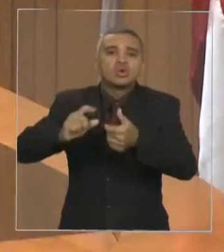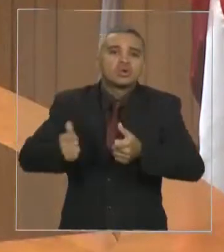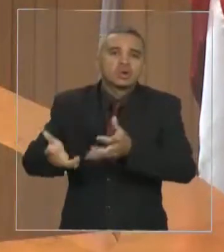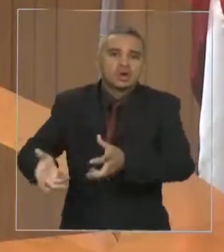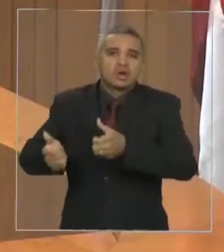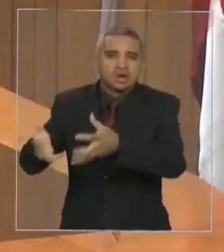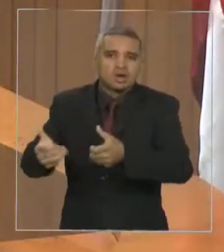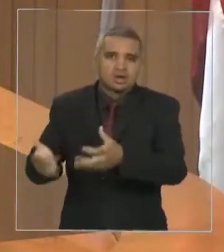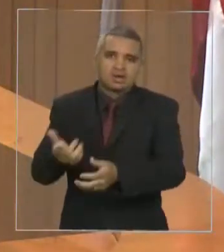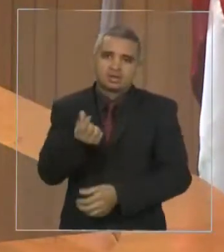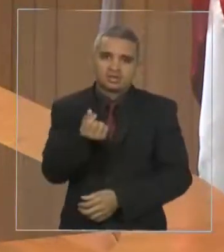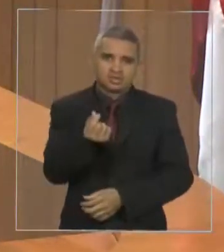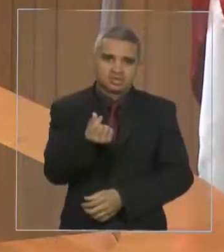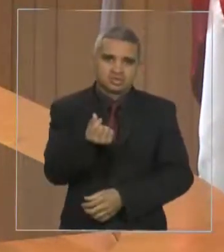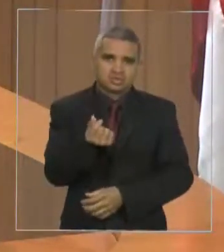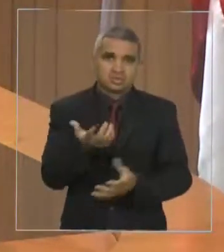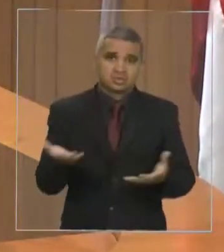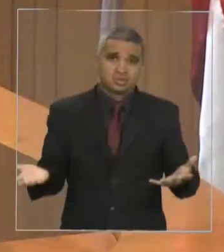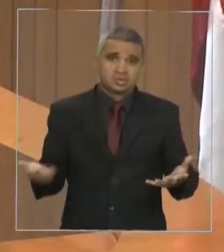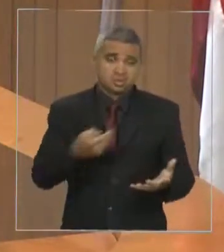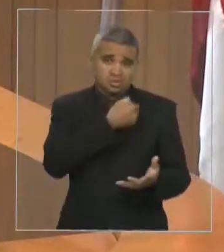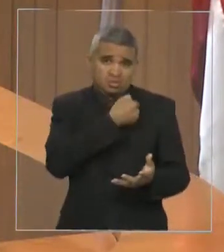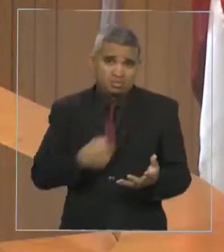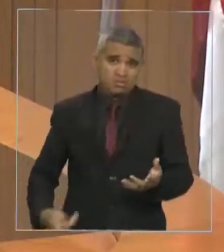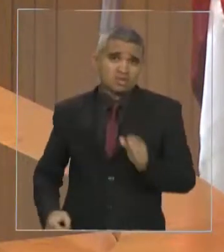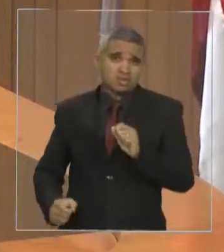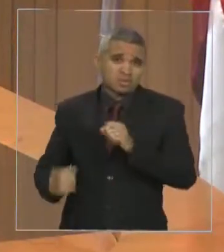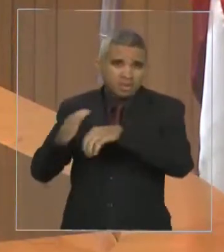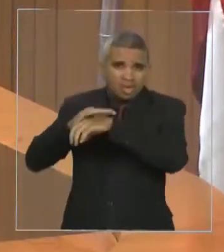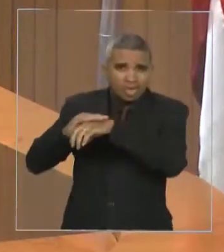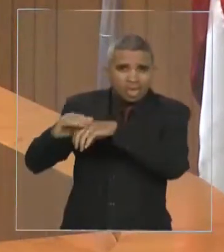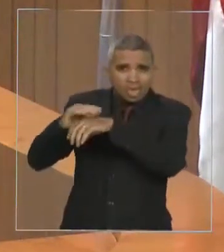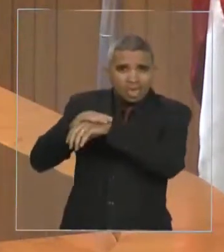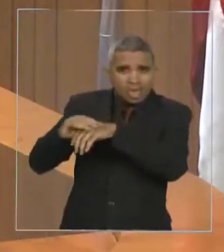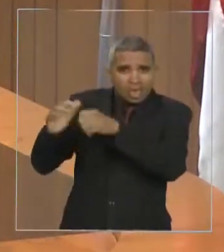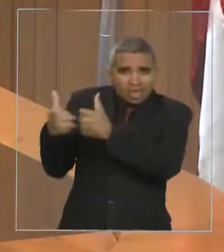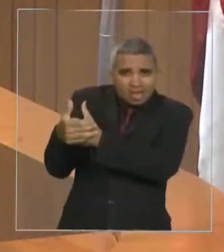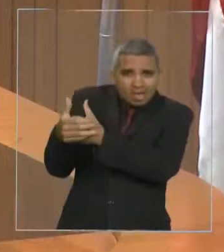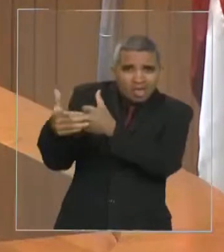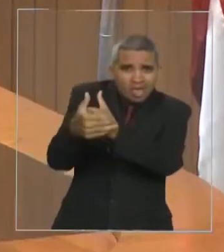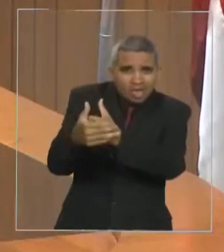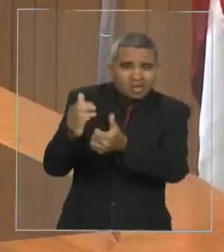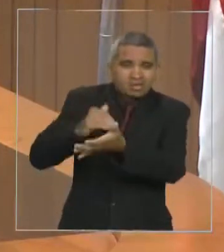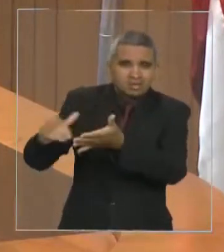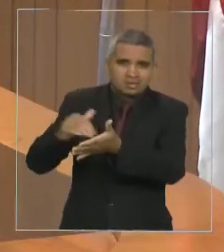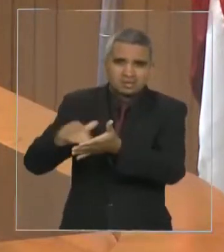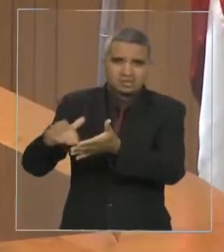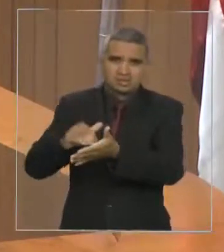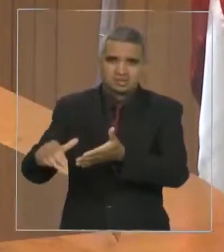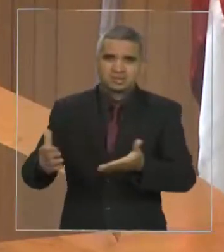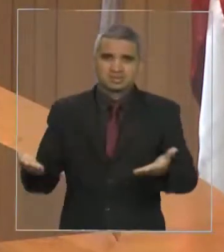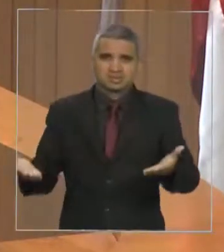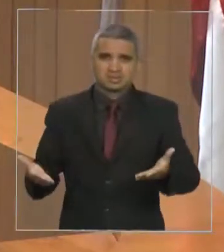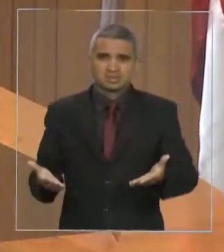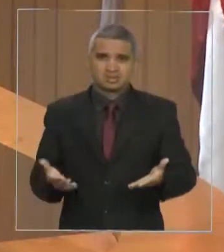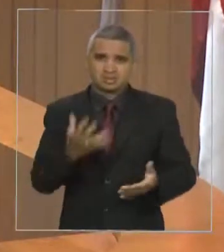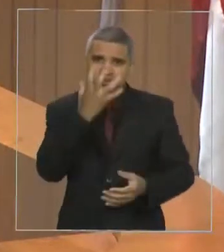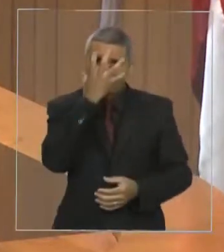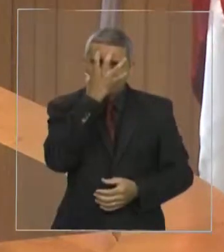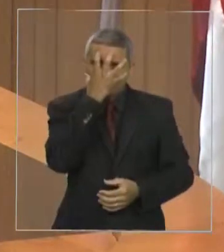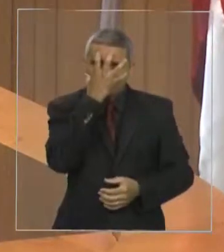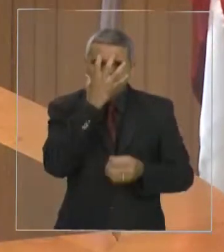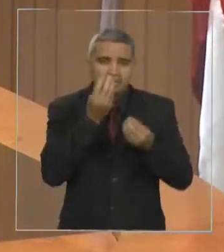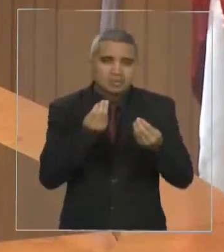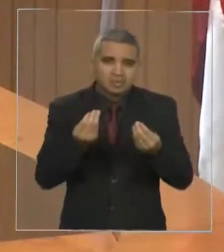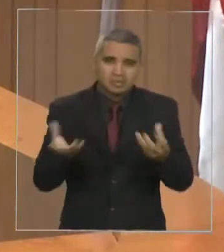maquiando, escondendo todos os secretários. É uma vergonha isso. Como é que a gente vai fazer, deputado